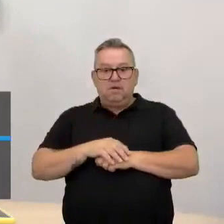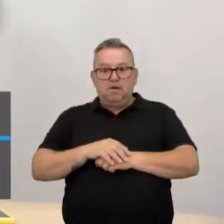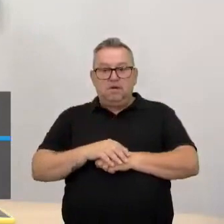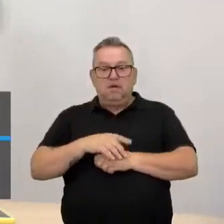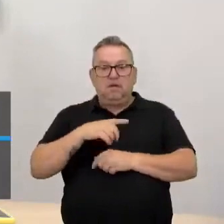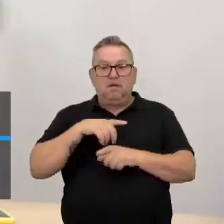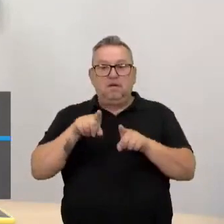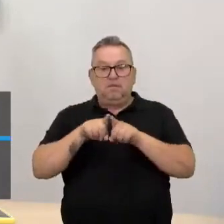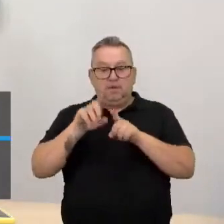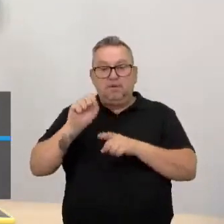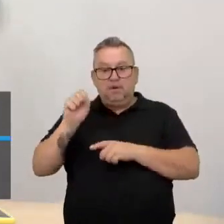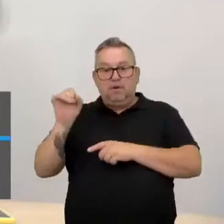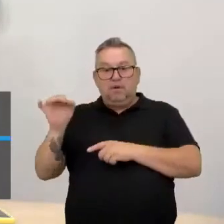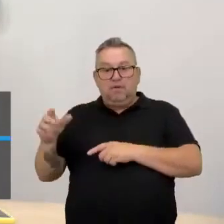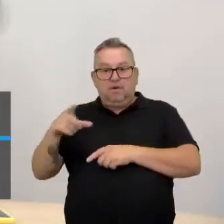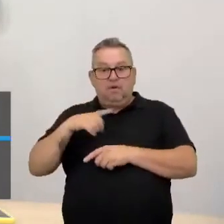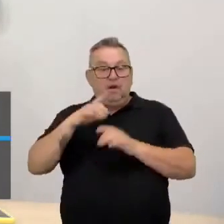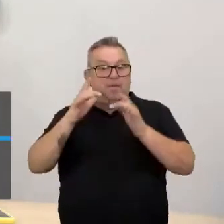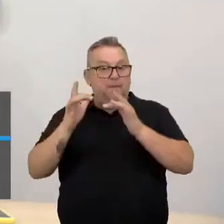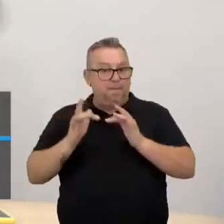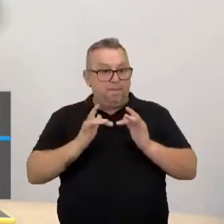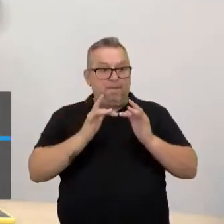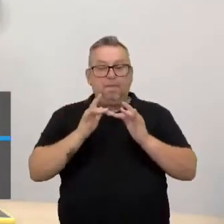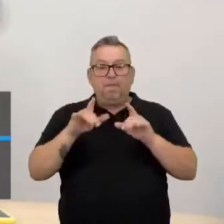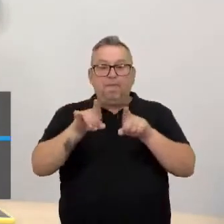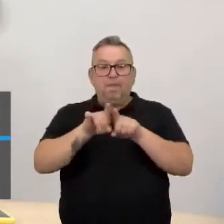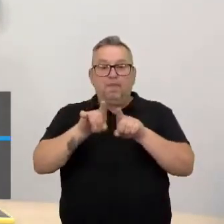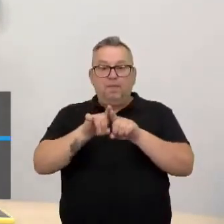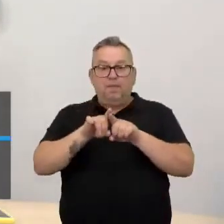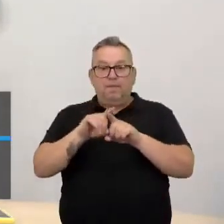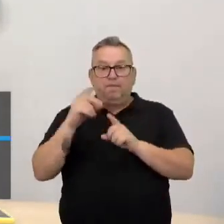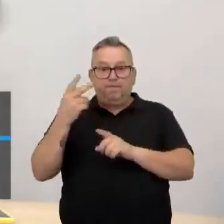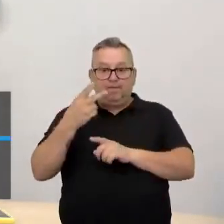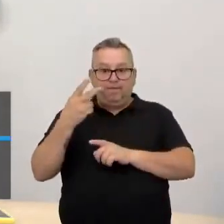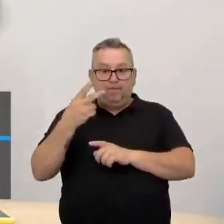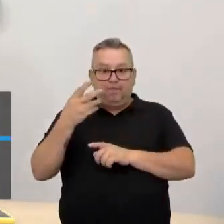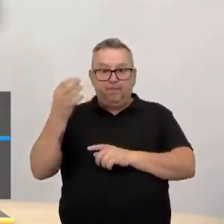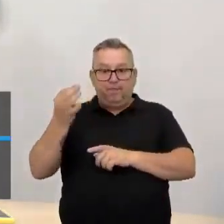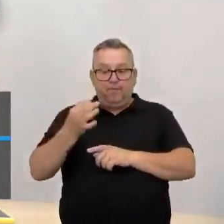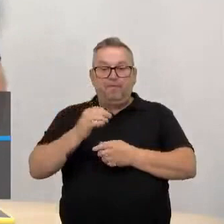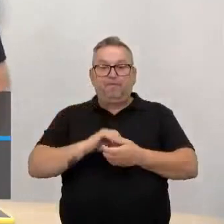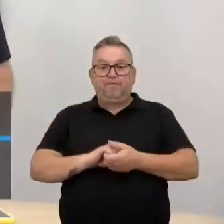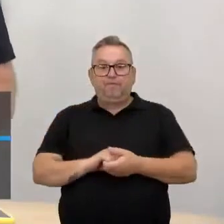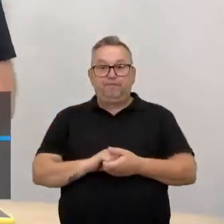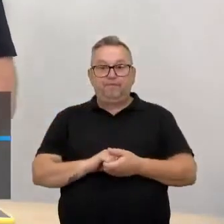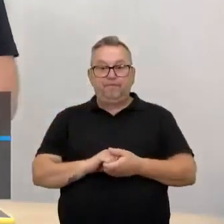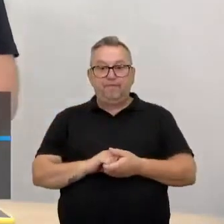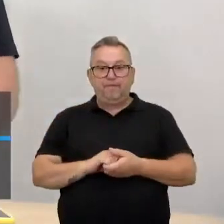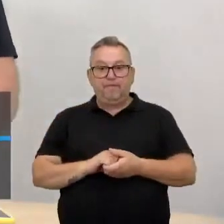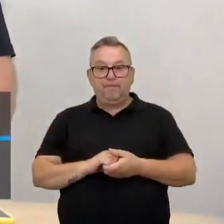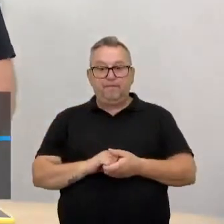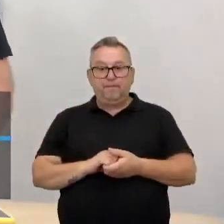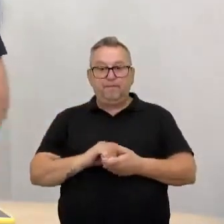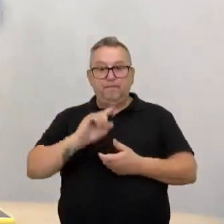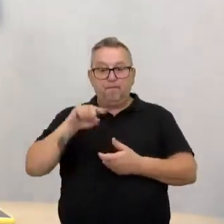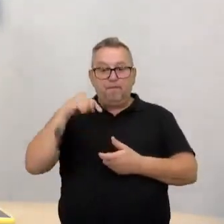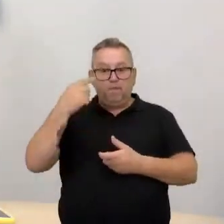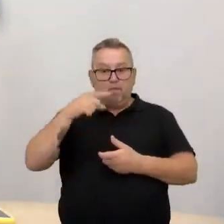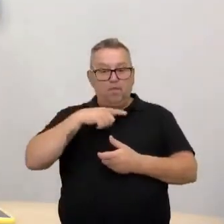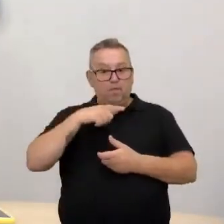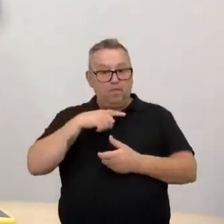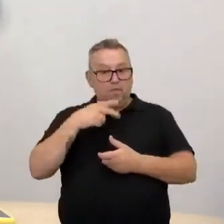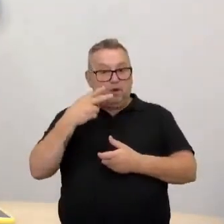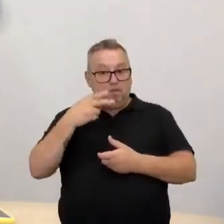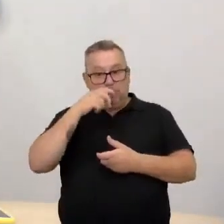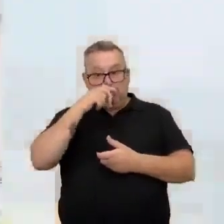continente africano ainda tem essa relação aí, né, de um grande contingente de aumento de população. Aí no próximo mapa vai ter dois gráficos,